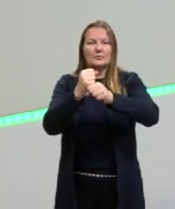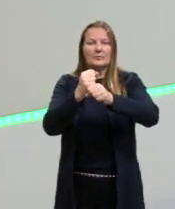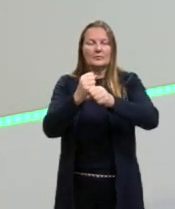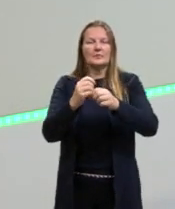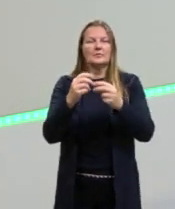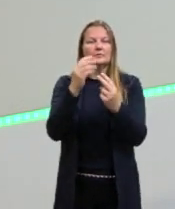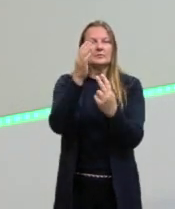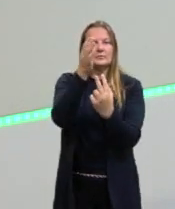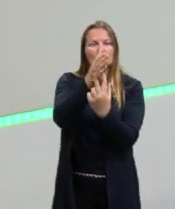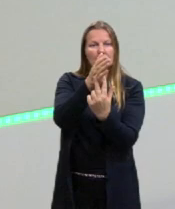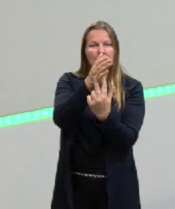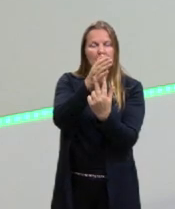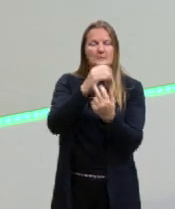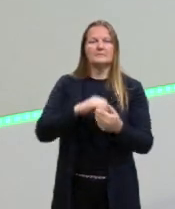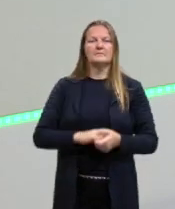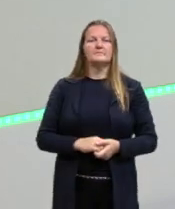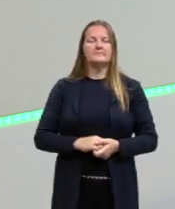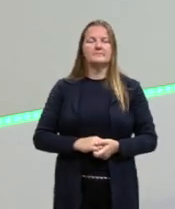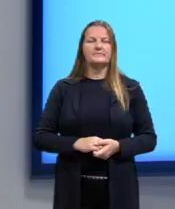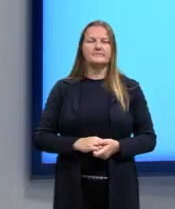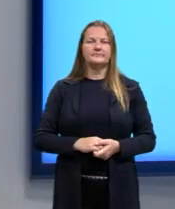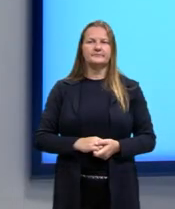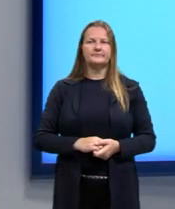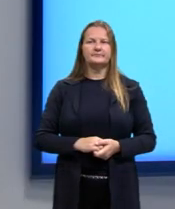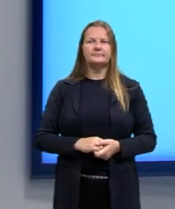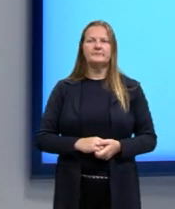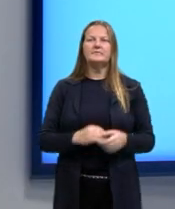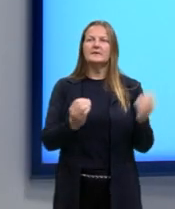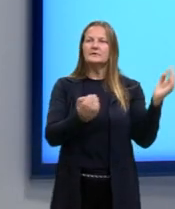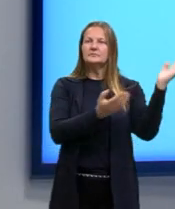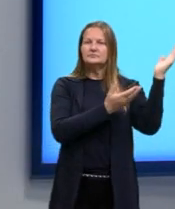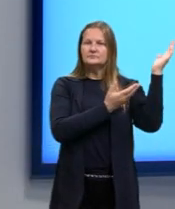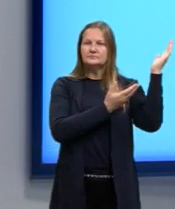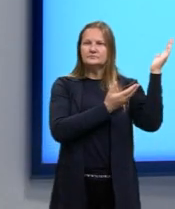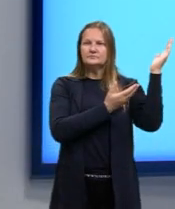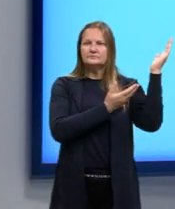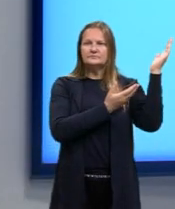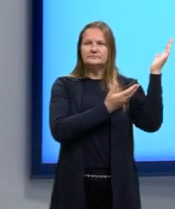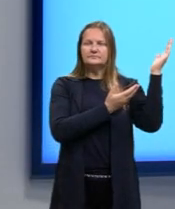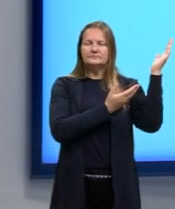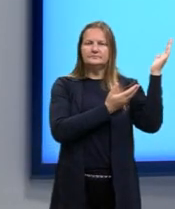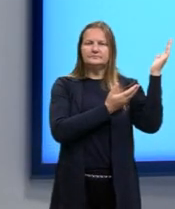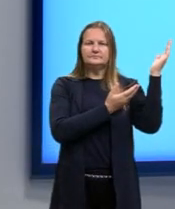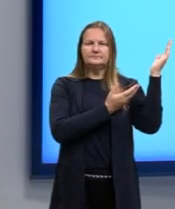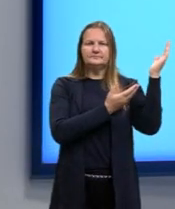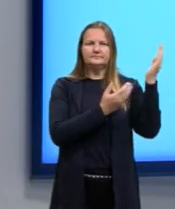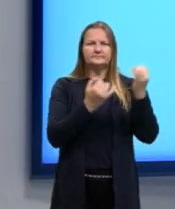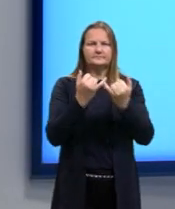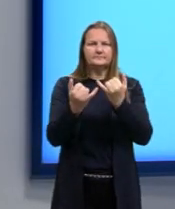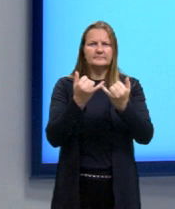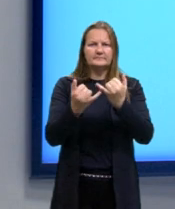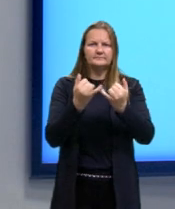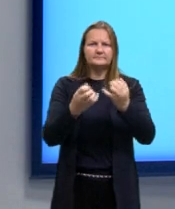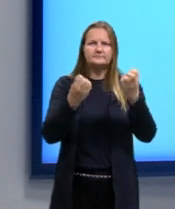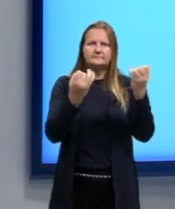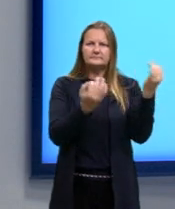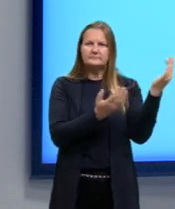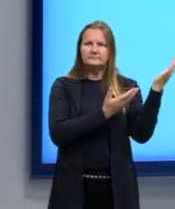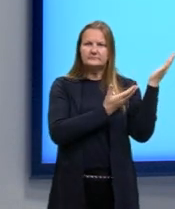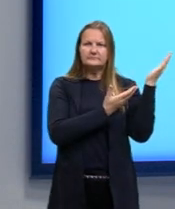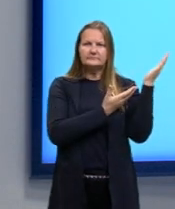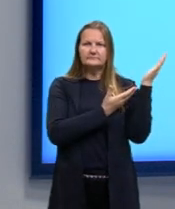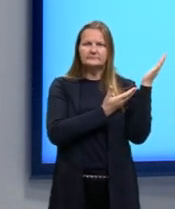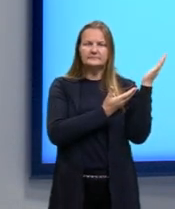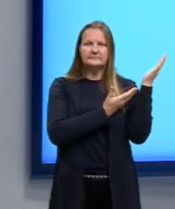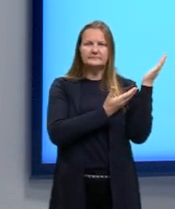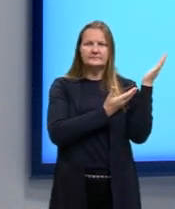chegar na mediana aqui eu trouxe dois exemplos então para cada um dos casos né